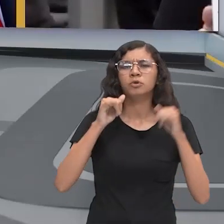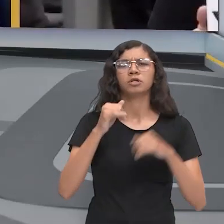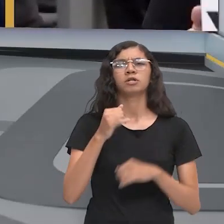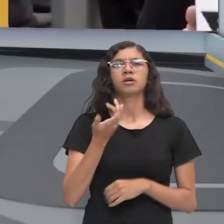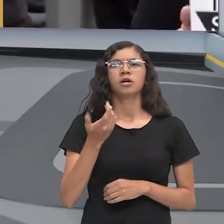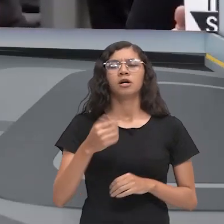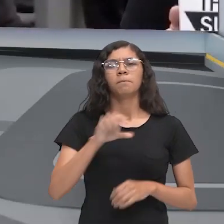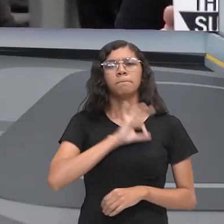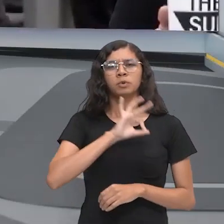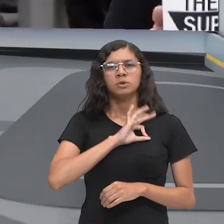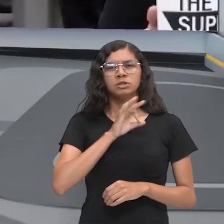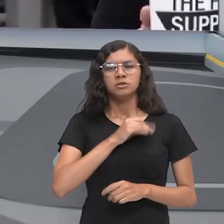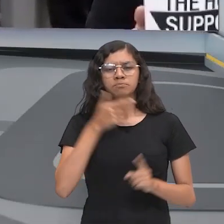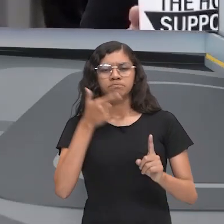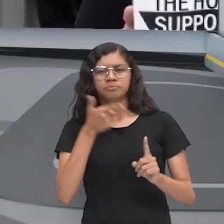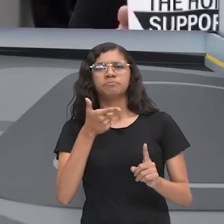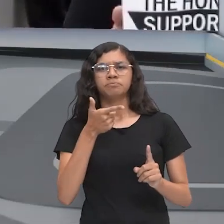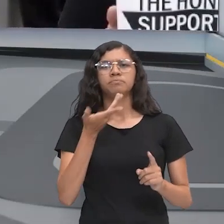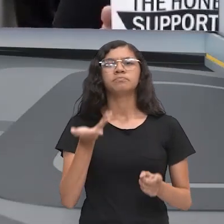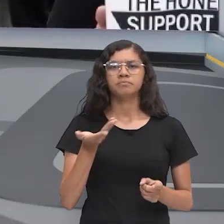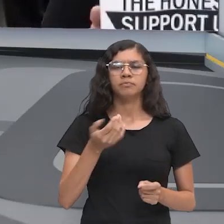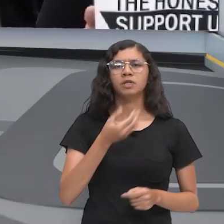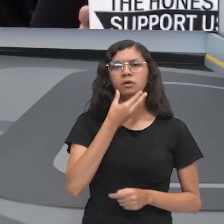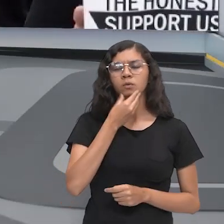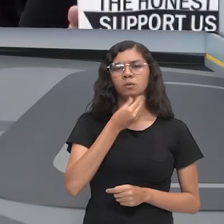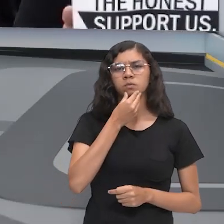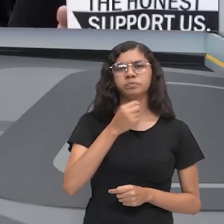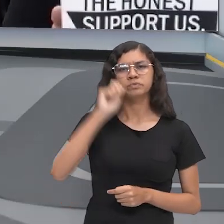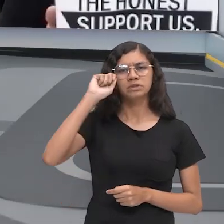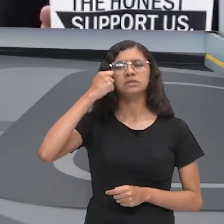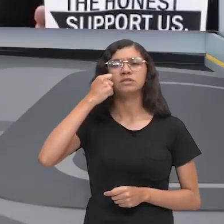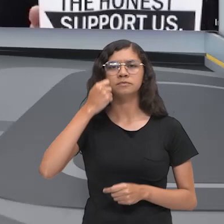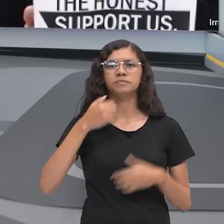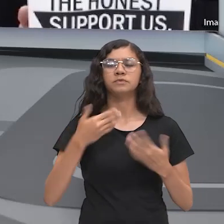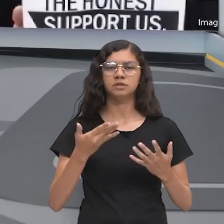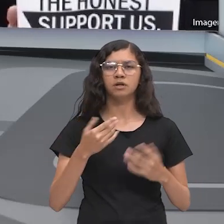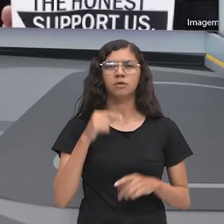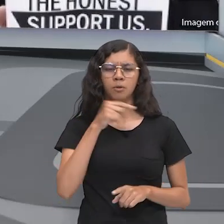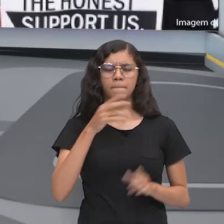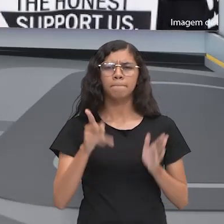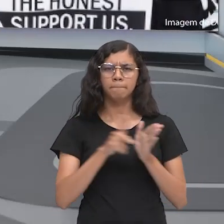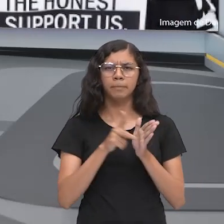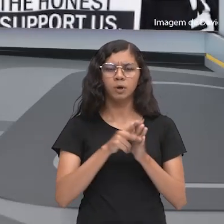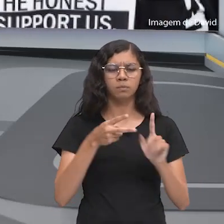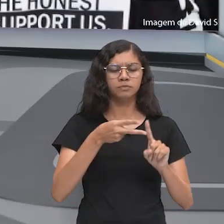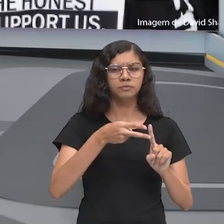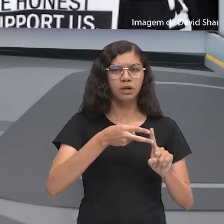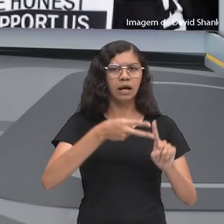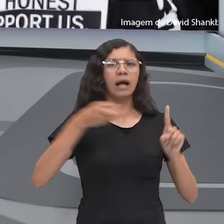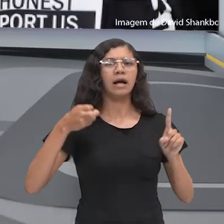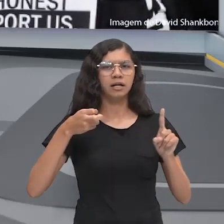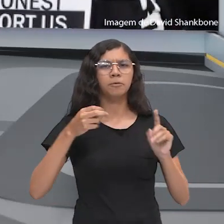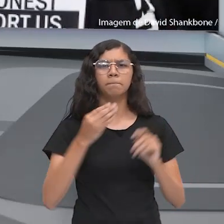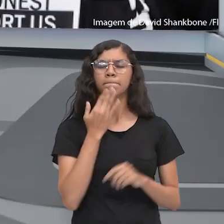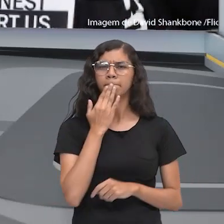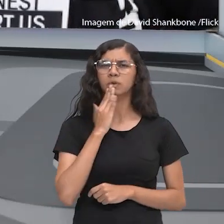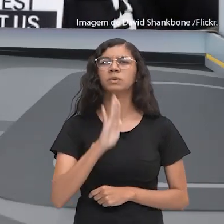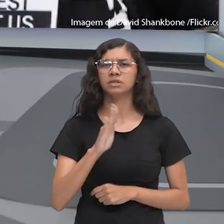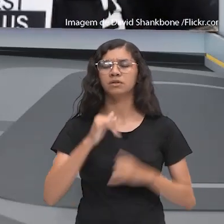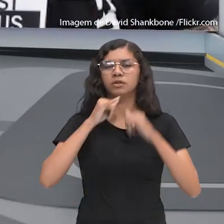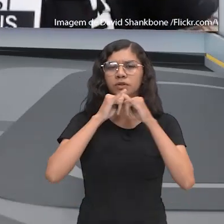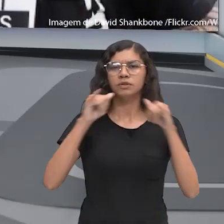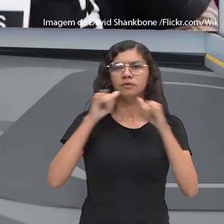do estado de Minnesota, os hacktivistas prometeram divulgar dados